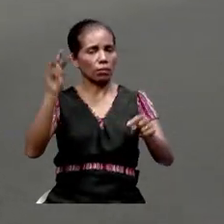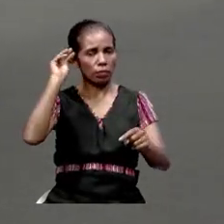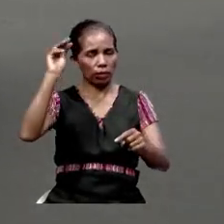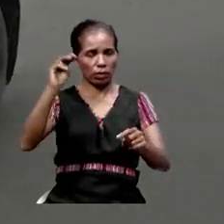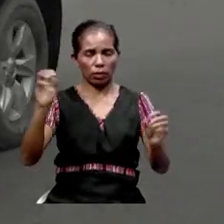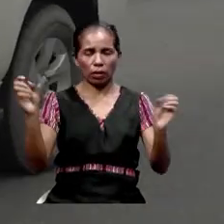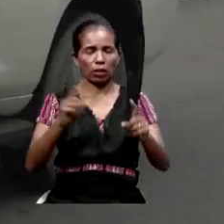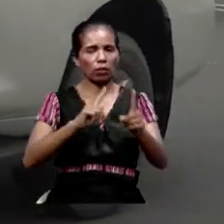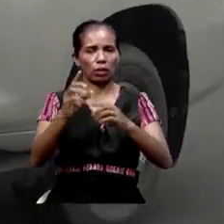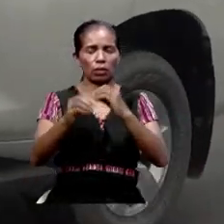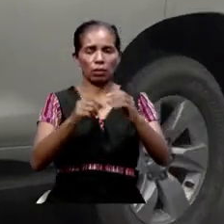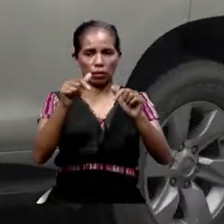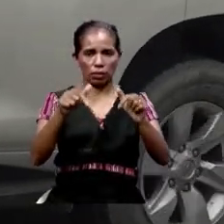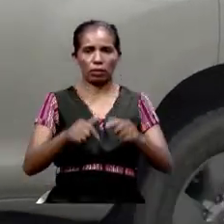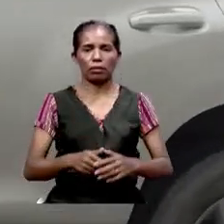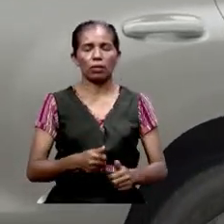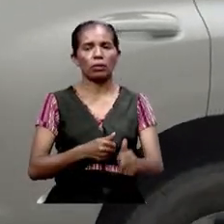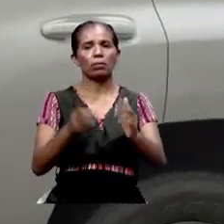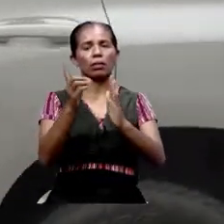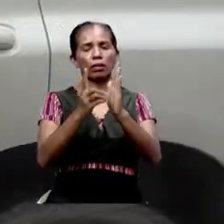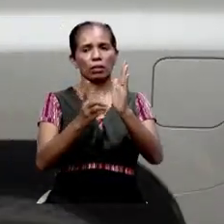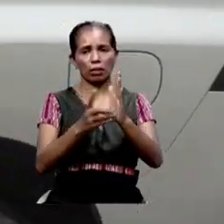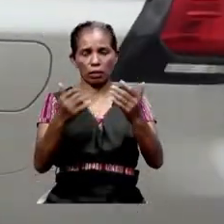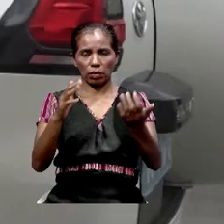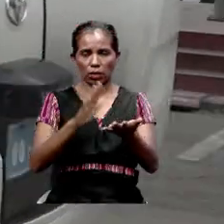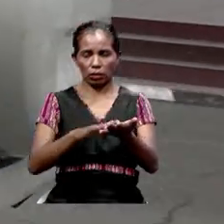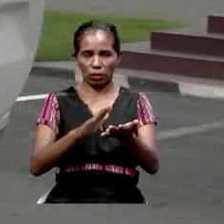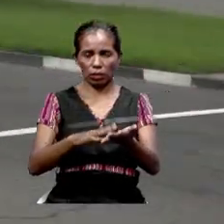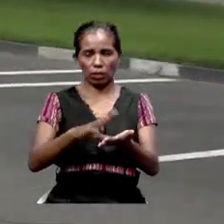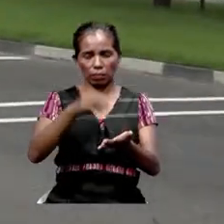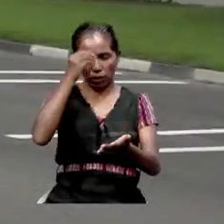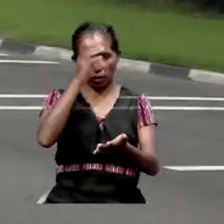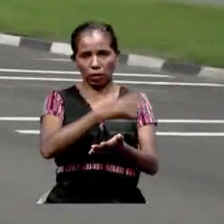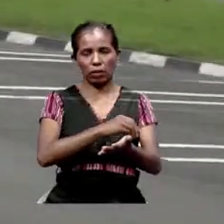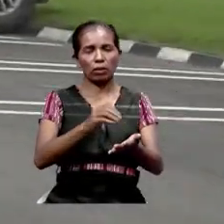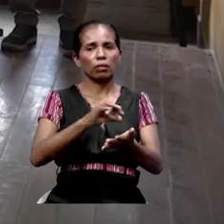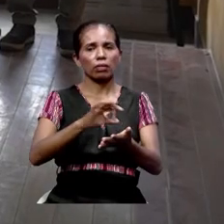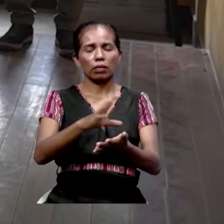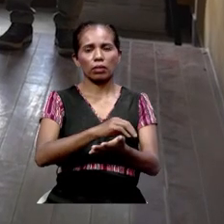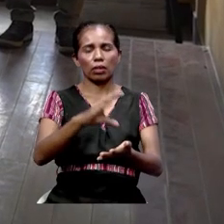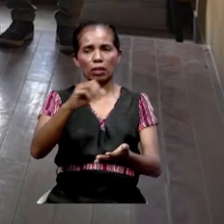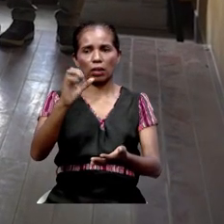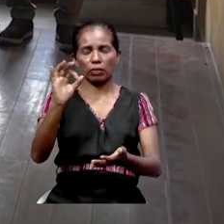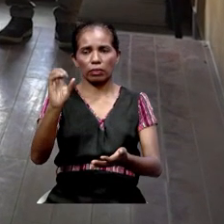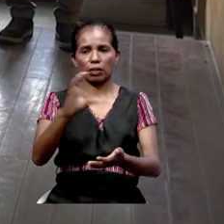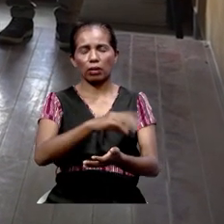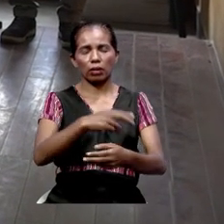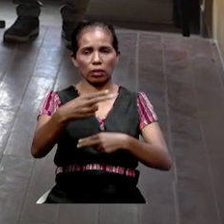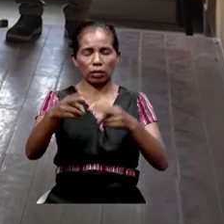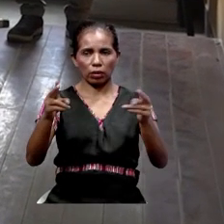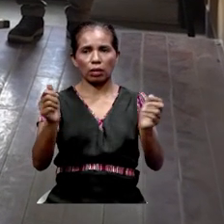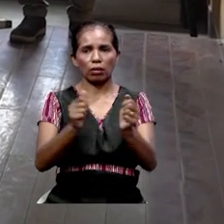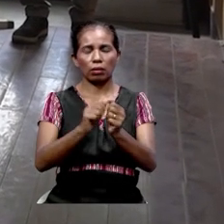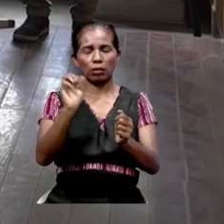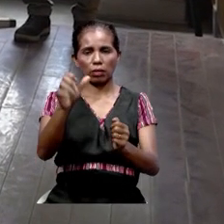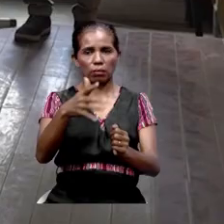lá corre o comentário. Tuir dados da UNE, Escola Centro Aprendizagem e Formação Escolar CAFE Dili e a Sala de Aula Sanulo